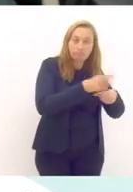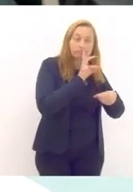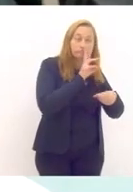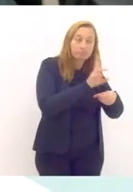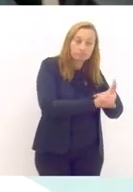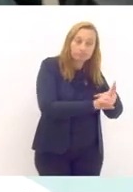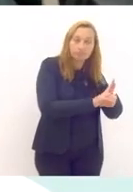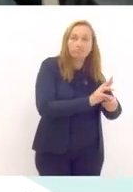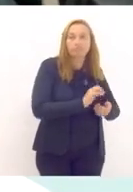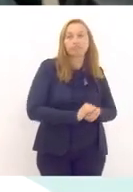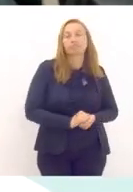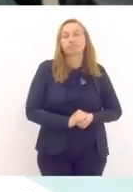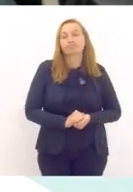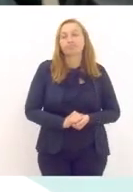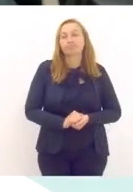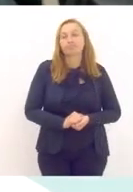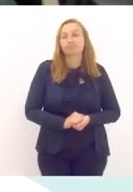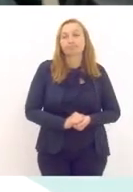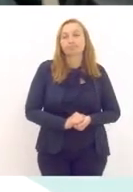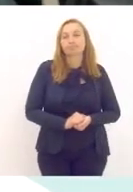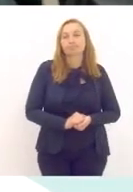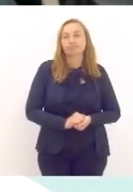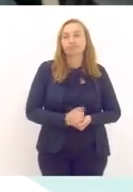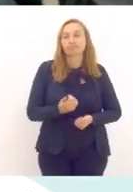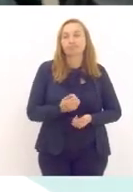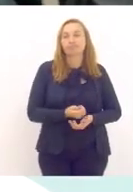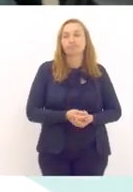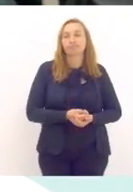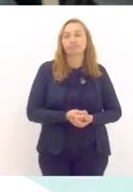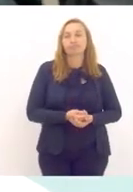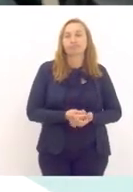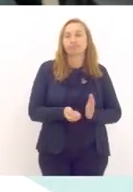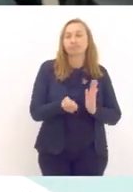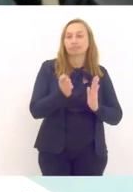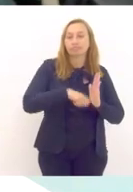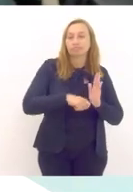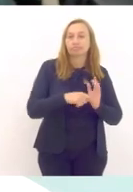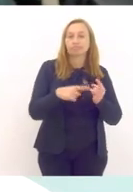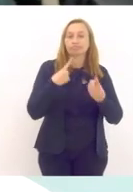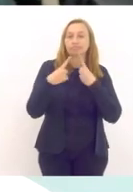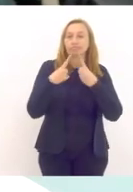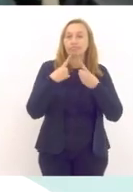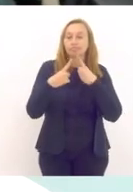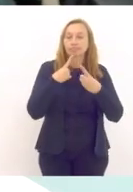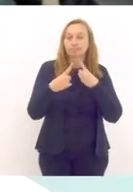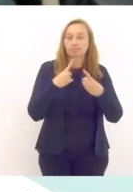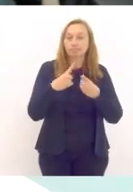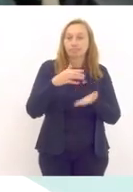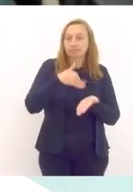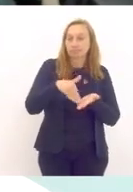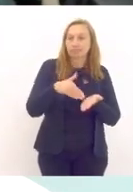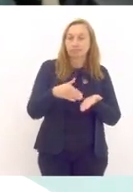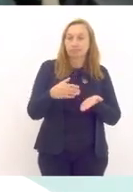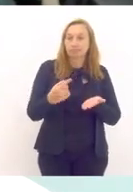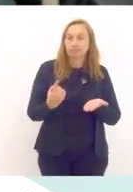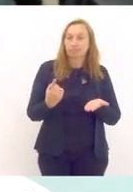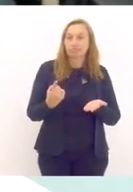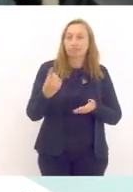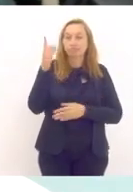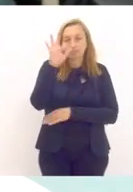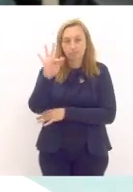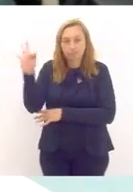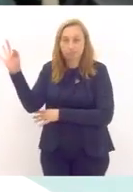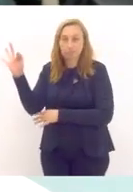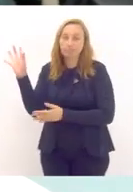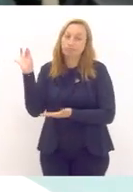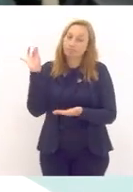que essa reforma tributária, o secretário, tem que discutir um pacto federativo de verdade. Não pode ser um